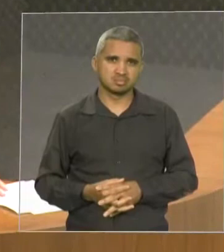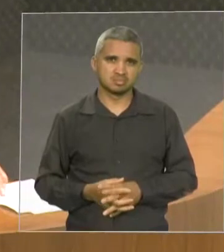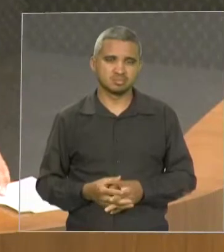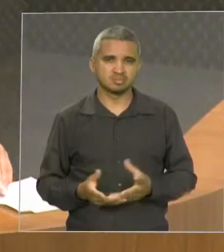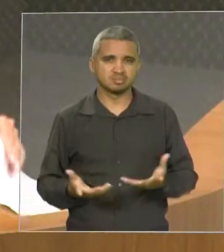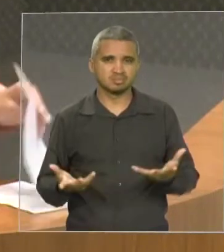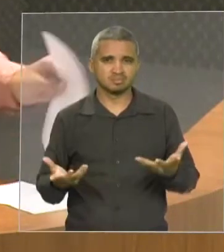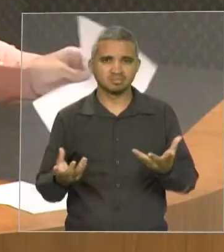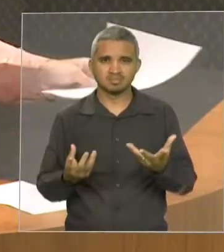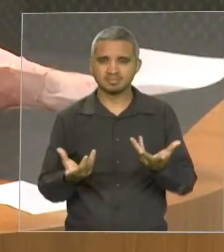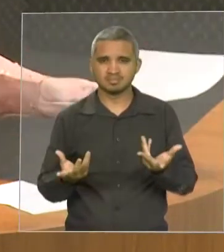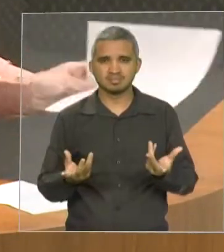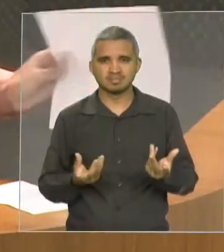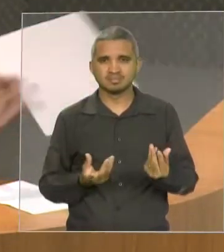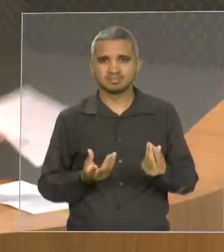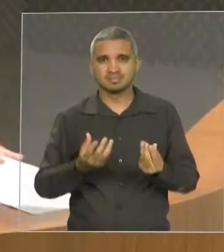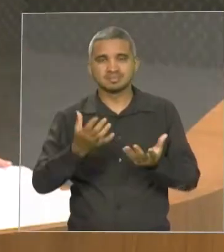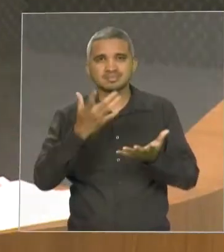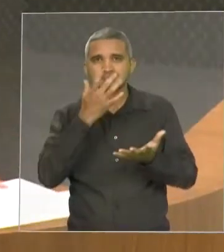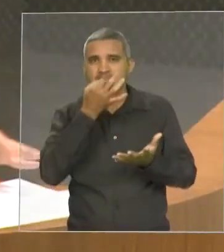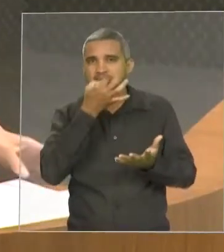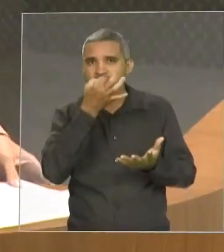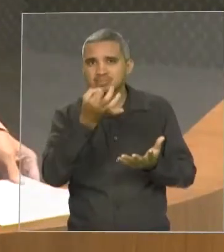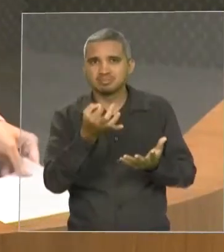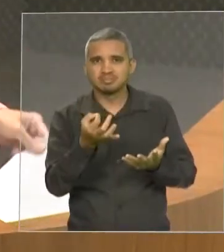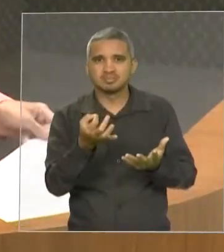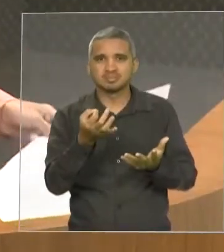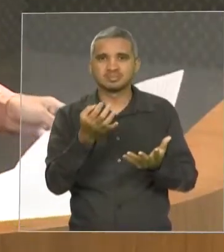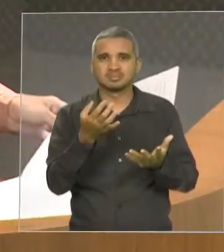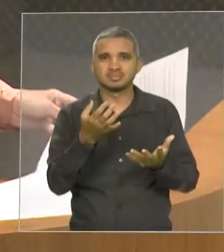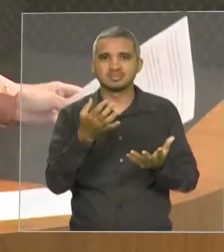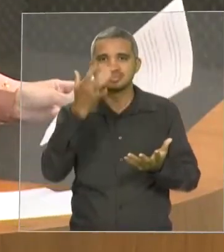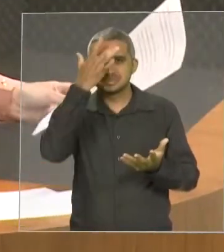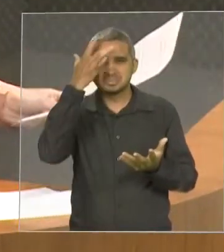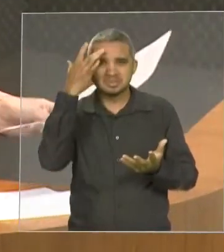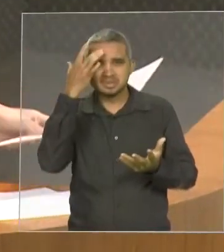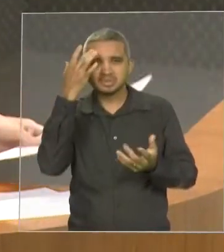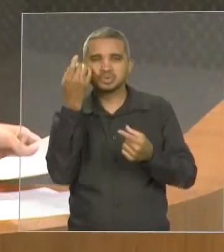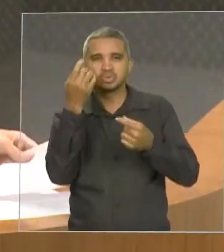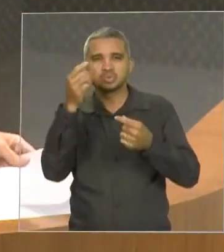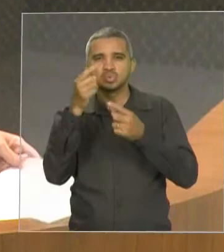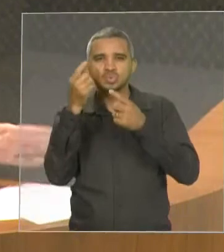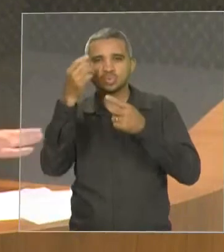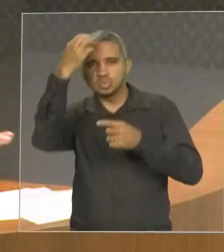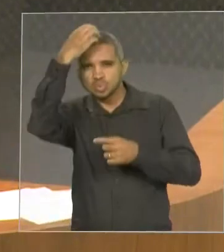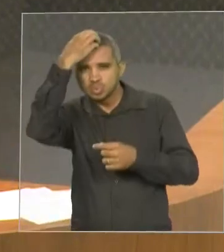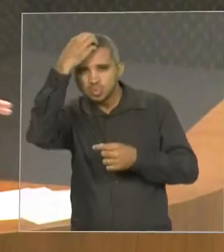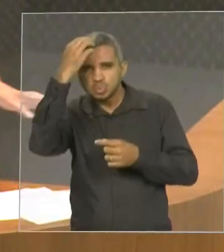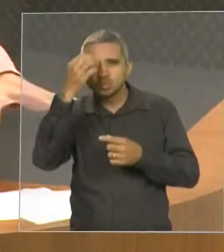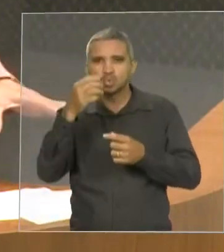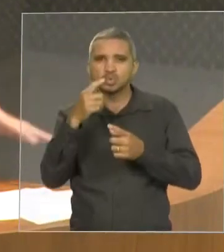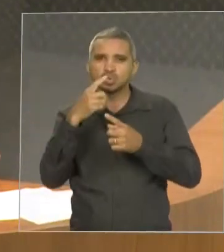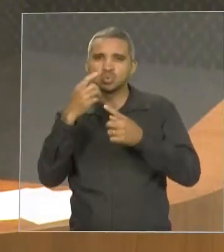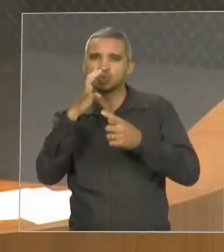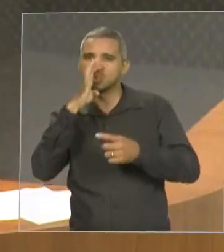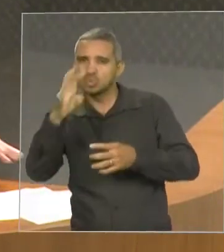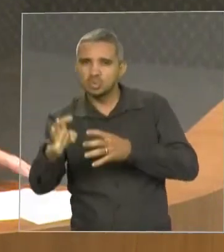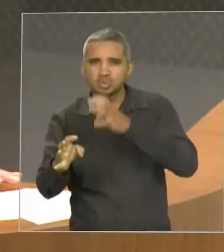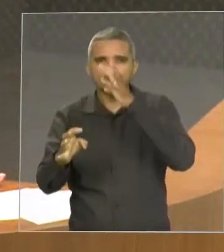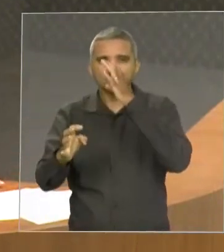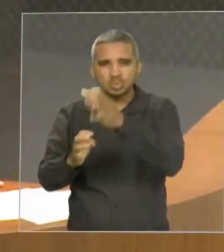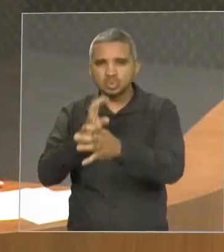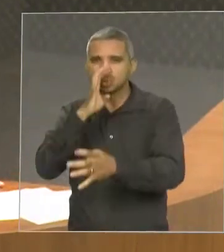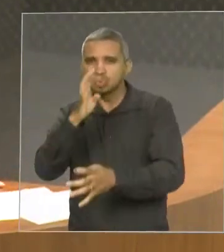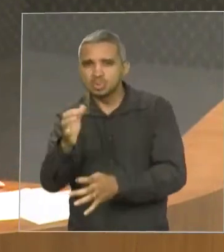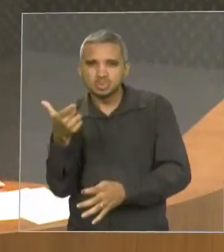Eu acho que então a gente perdeu. Falam tanto dos outros. Eu fico assim muito impressionado quando eu olho essas fotos